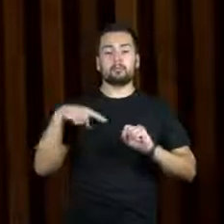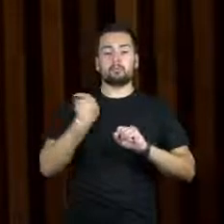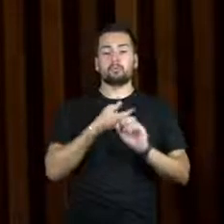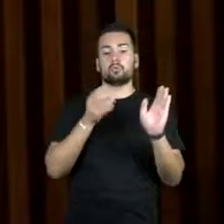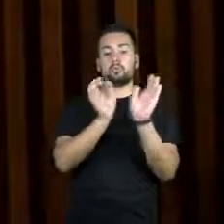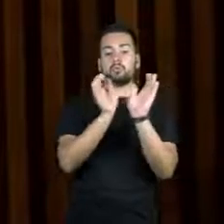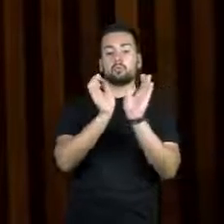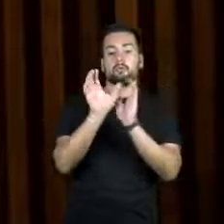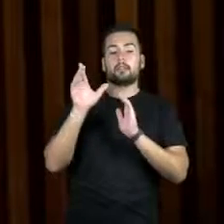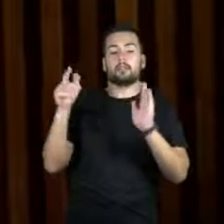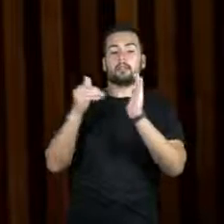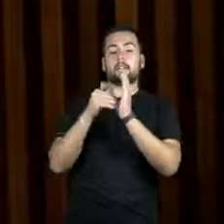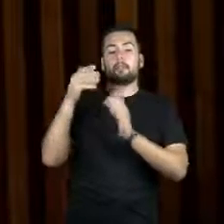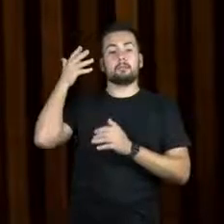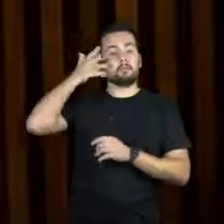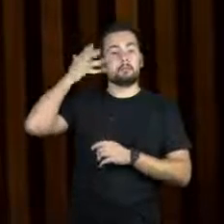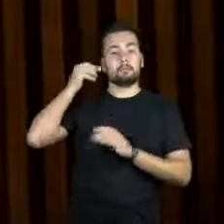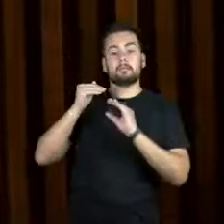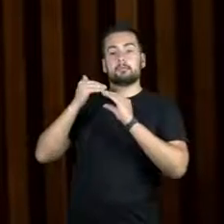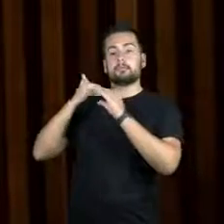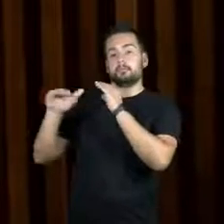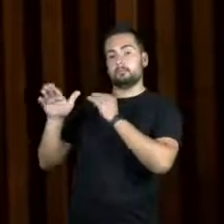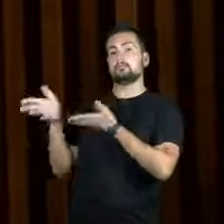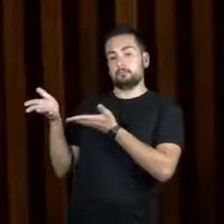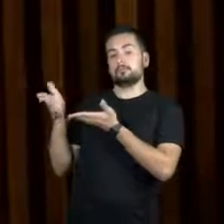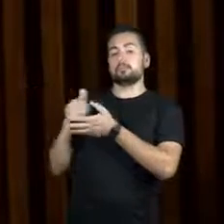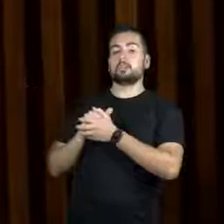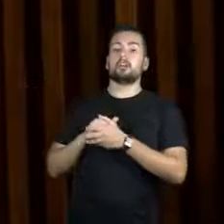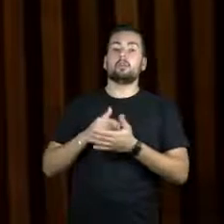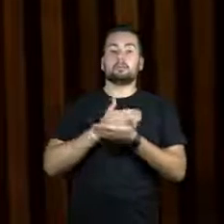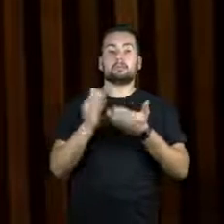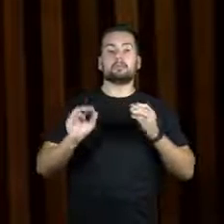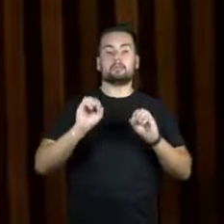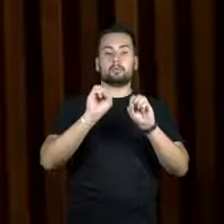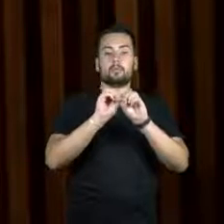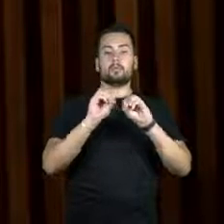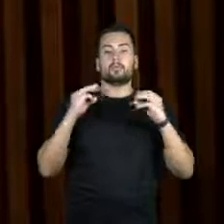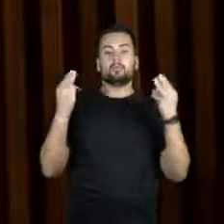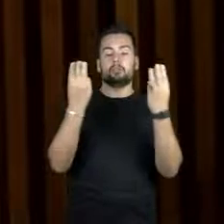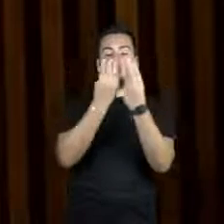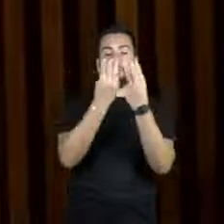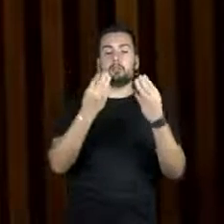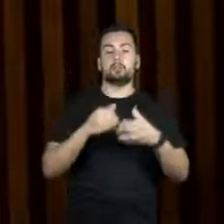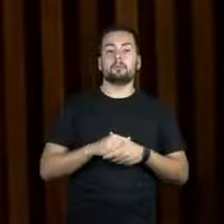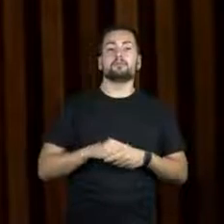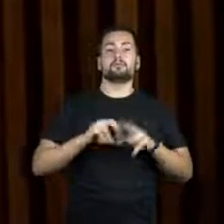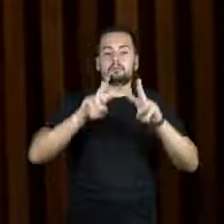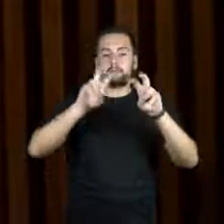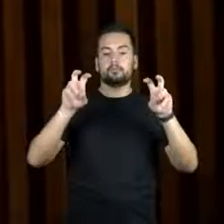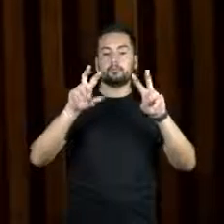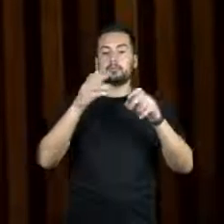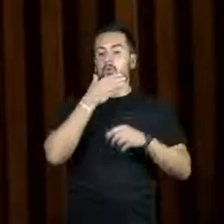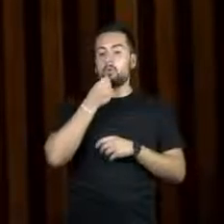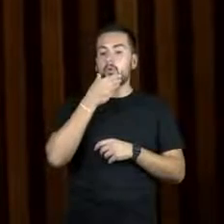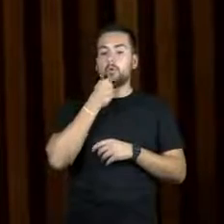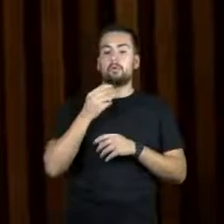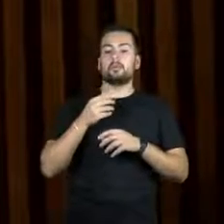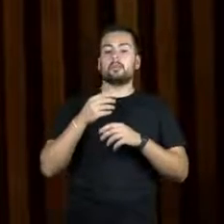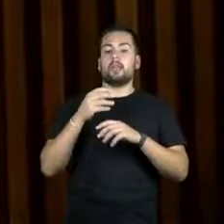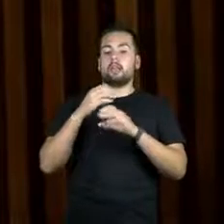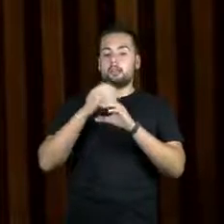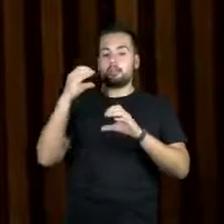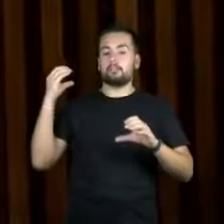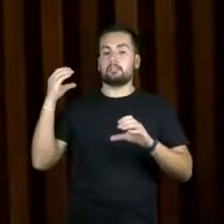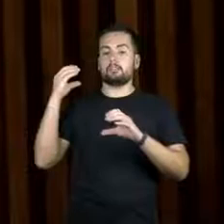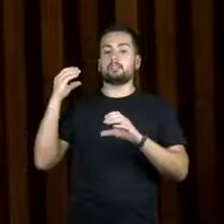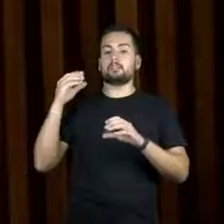bom? Iniciando o workshop, análise de estabilidade de taludes e encostas de solo, com engenheiro civil e MBA em gestão de projetos